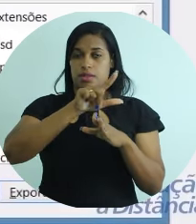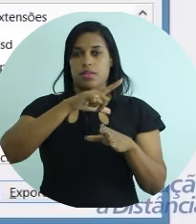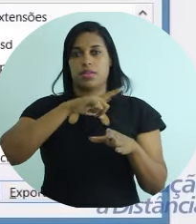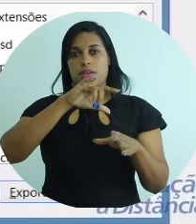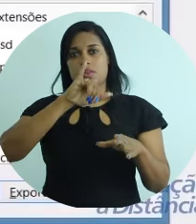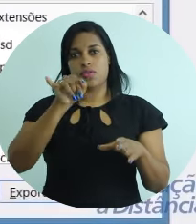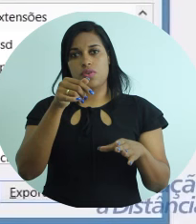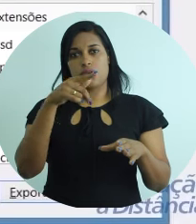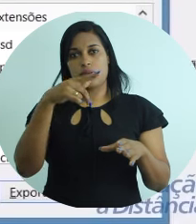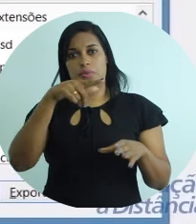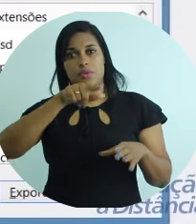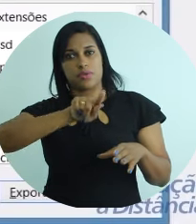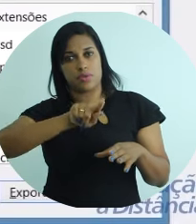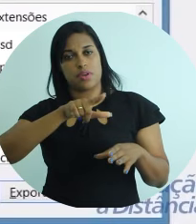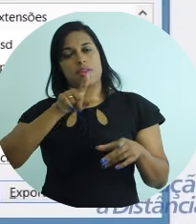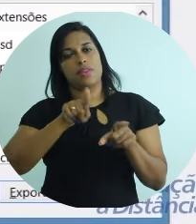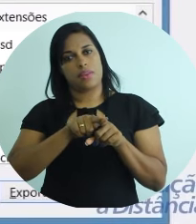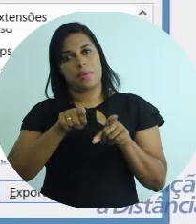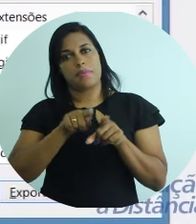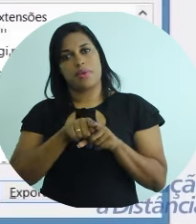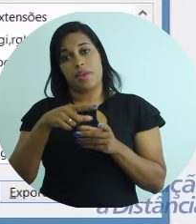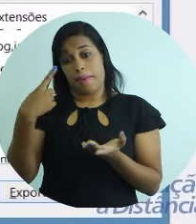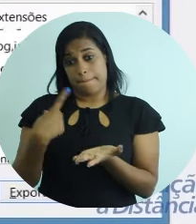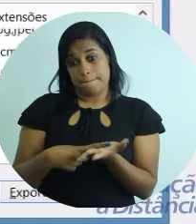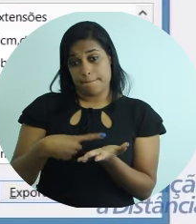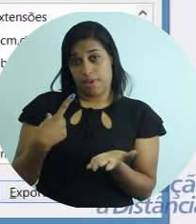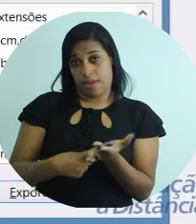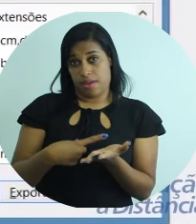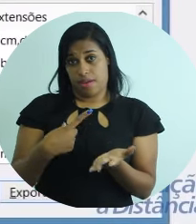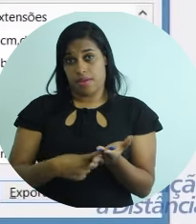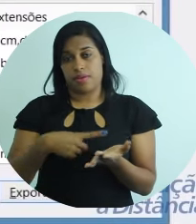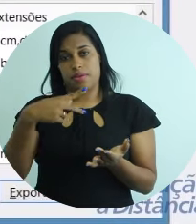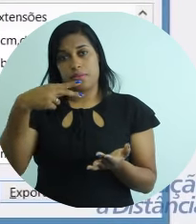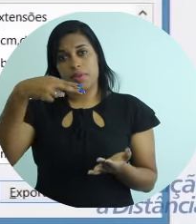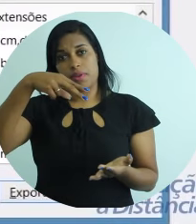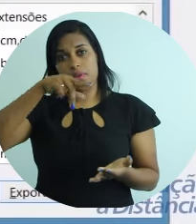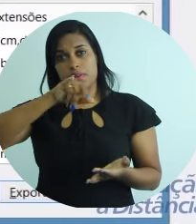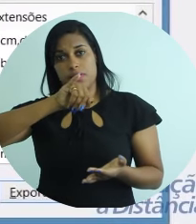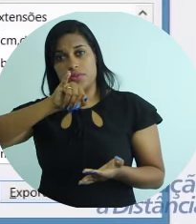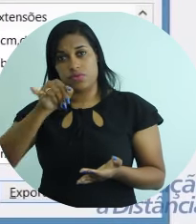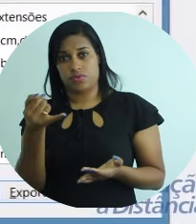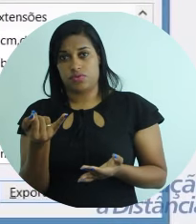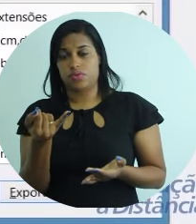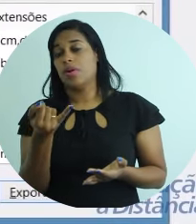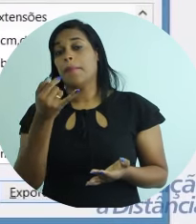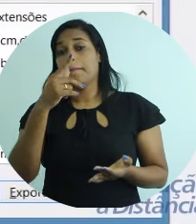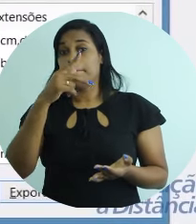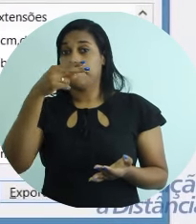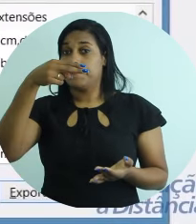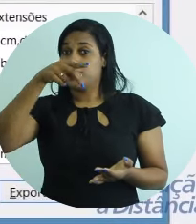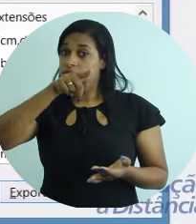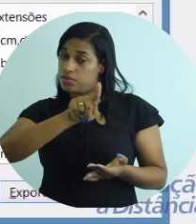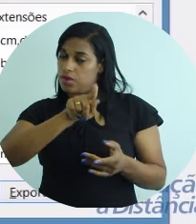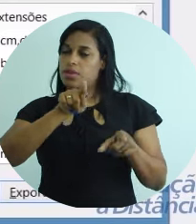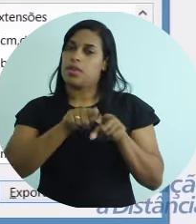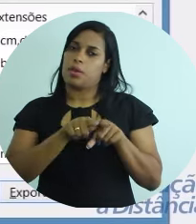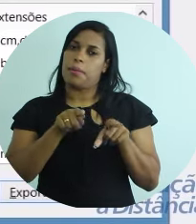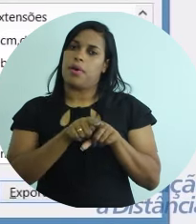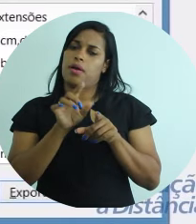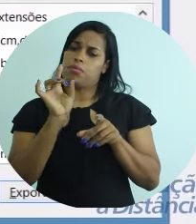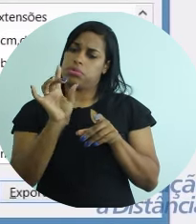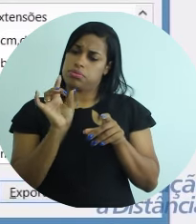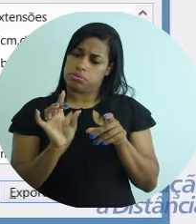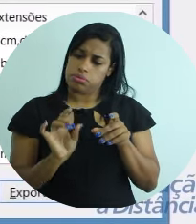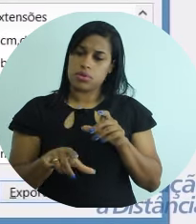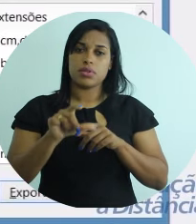JPG também, que é o que está marcado. Tenho aqui PNG também. Como é eu faço para selecionar cada um